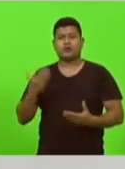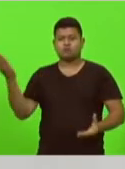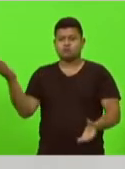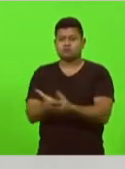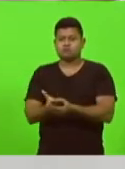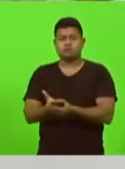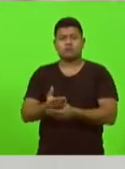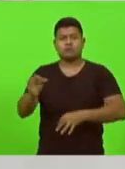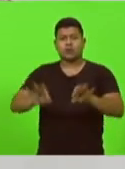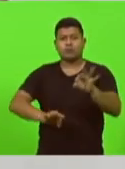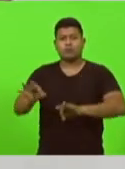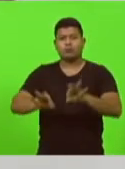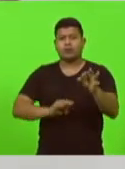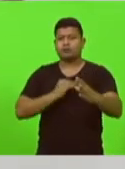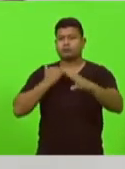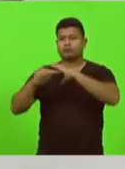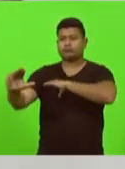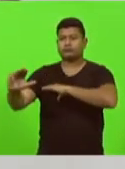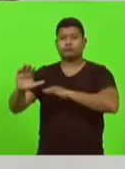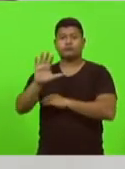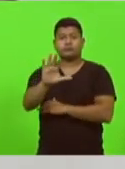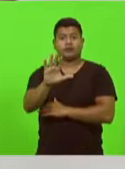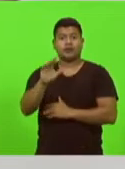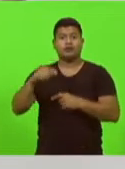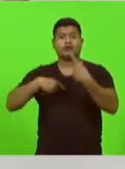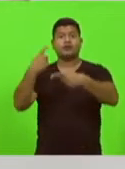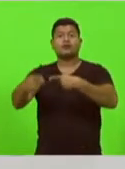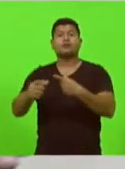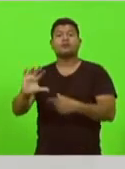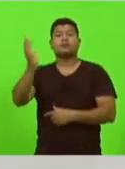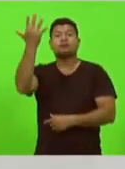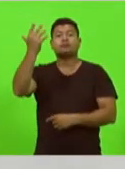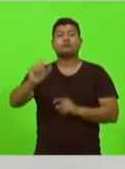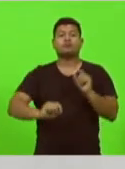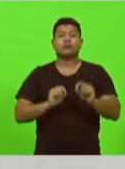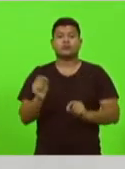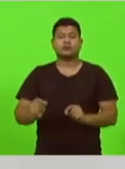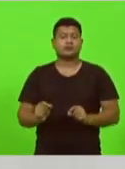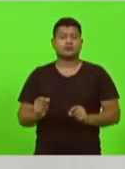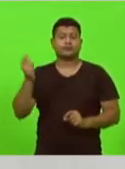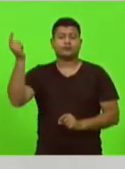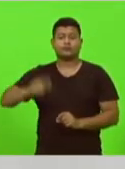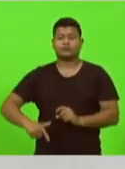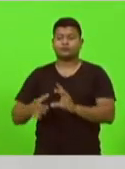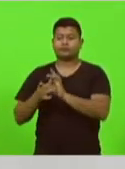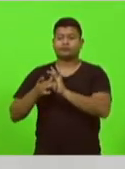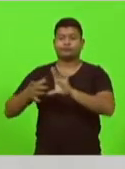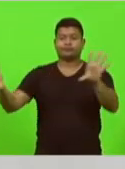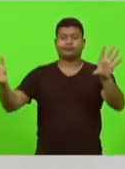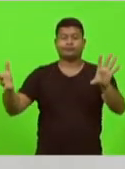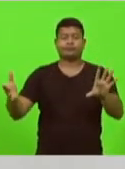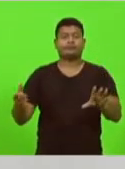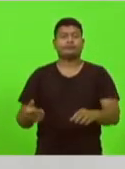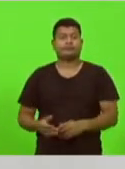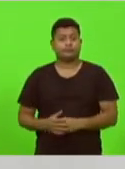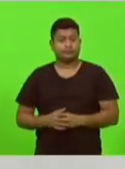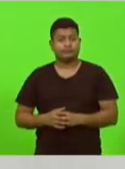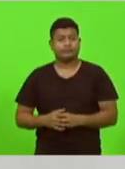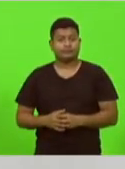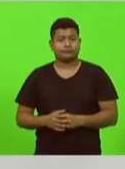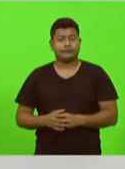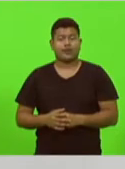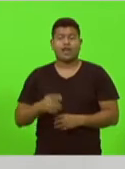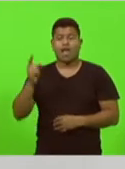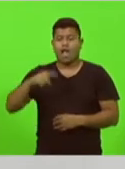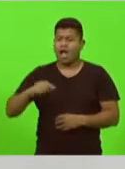processo, mas depois está solto na rua novamente. É caro para o